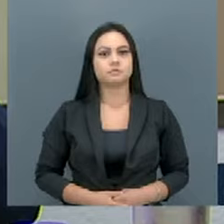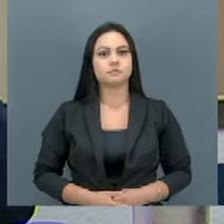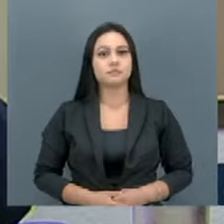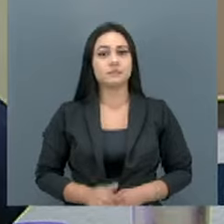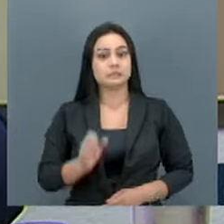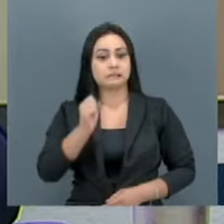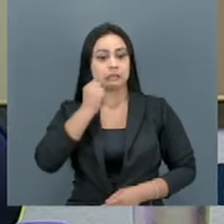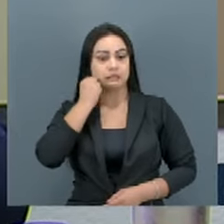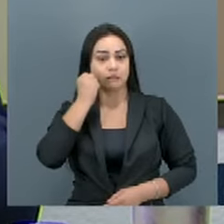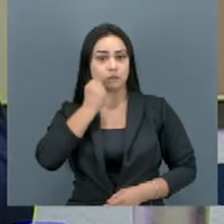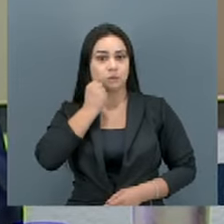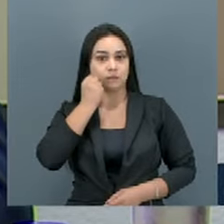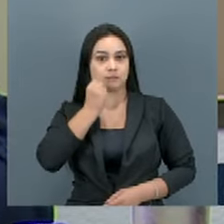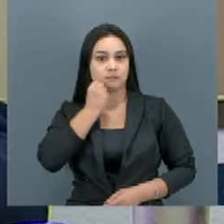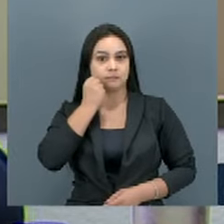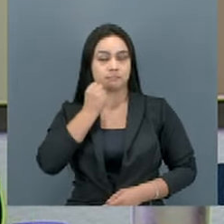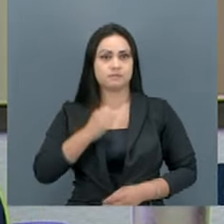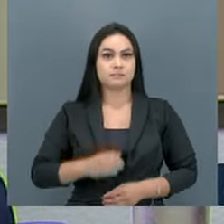senadores.